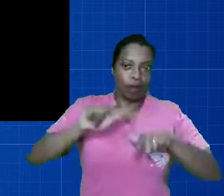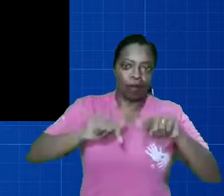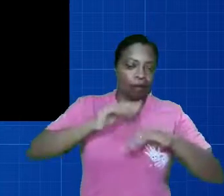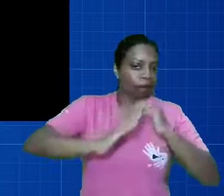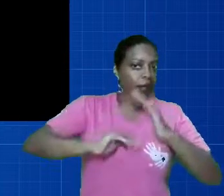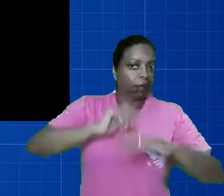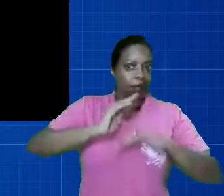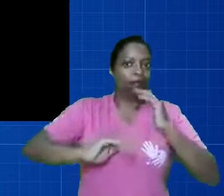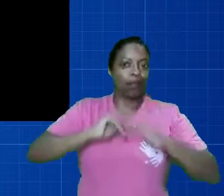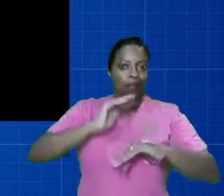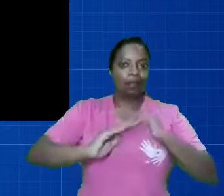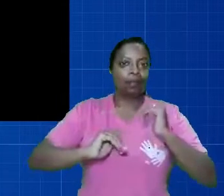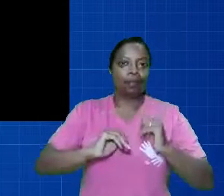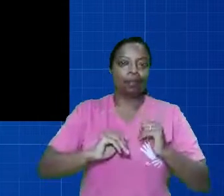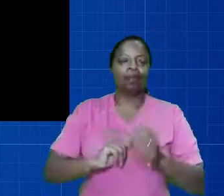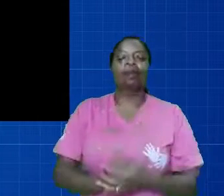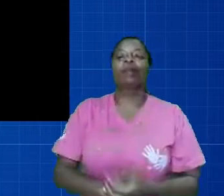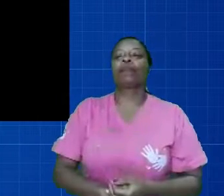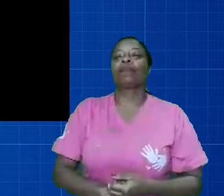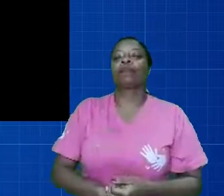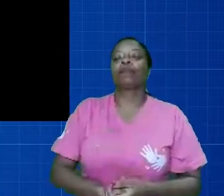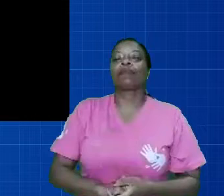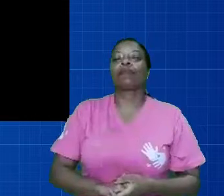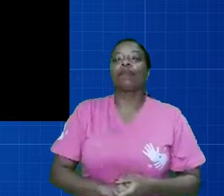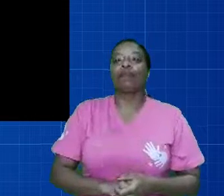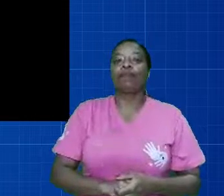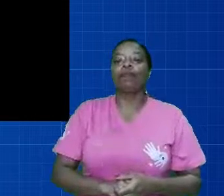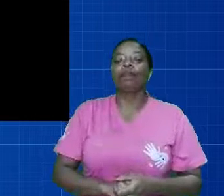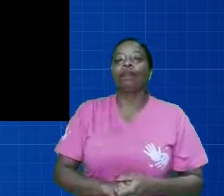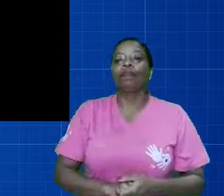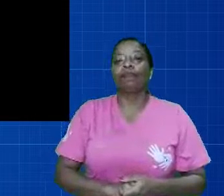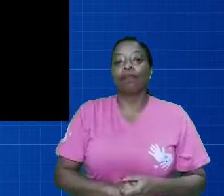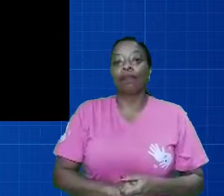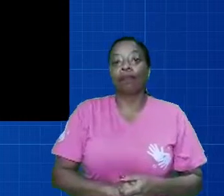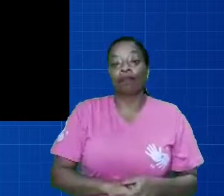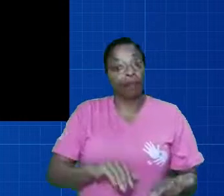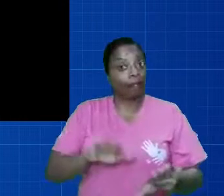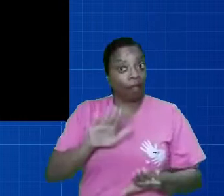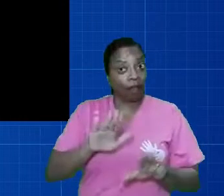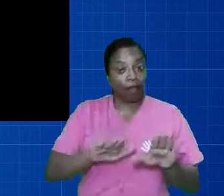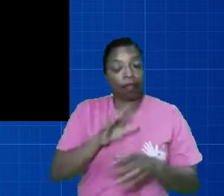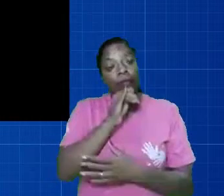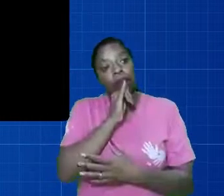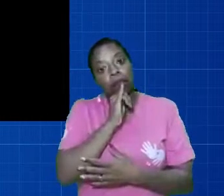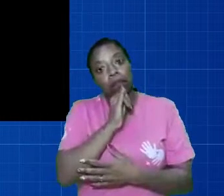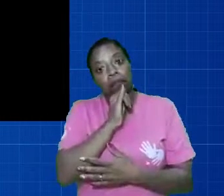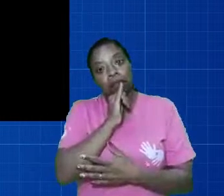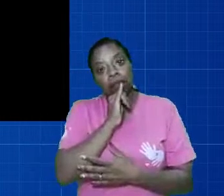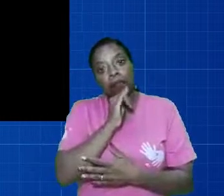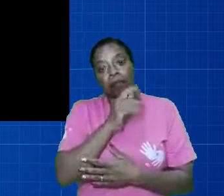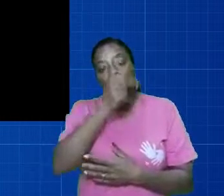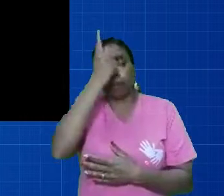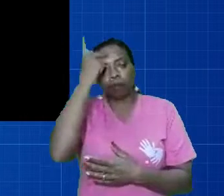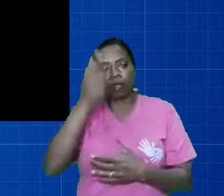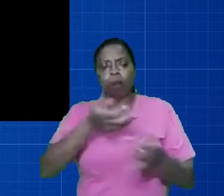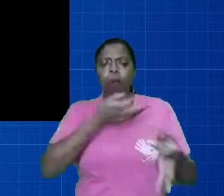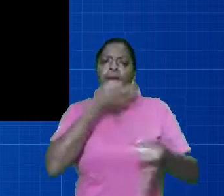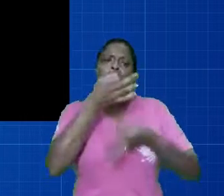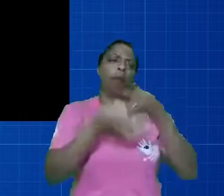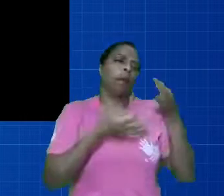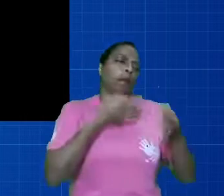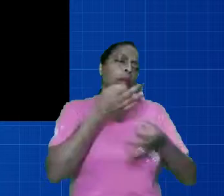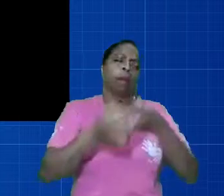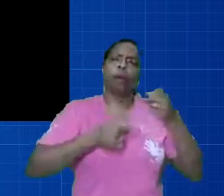antes da criação. Né? Então, muitas vezes, ele se voltava... A grande crítica, né, a esse movimento era muito a